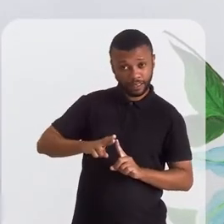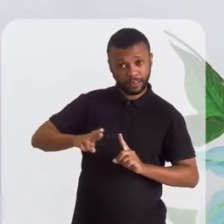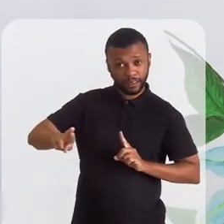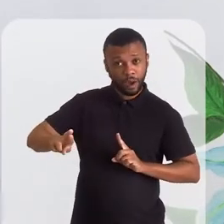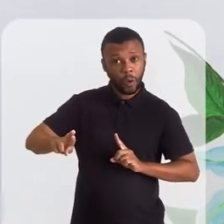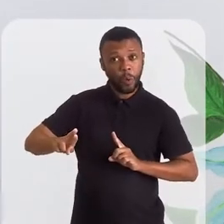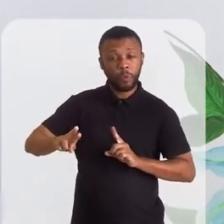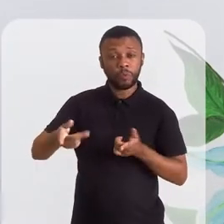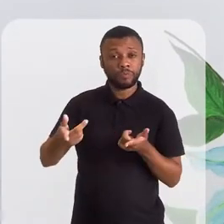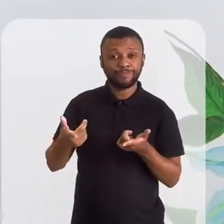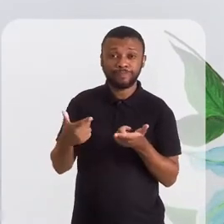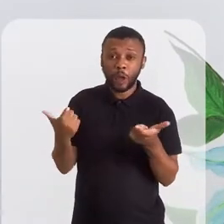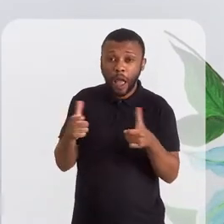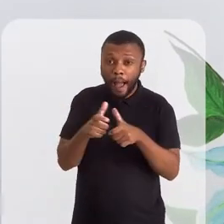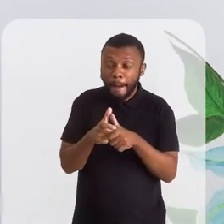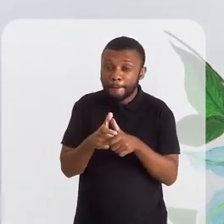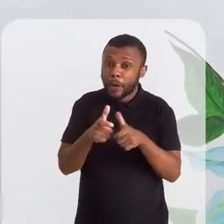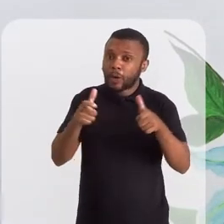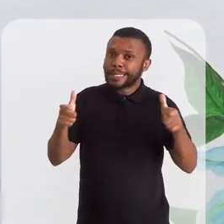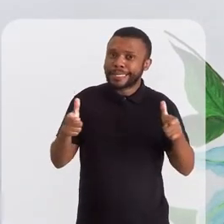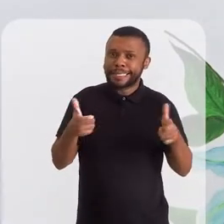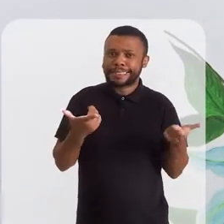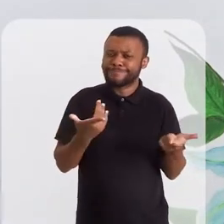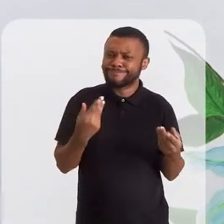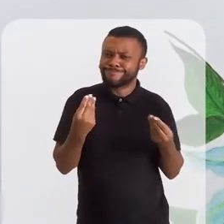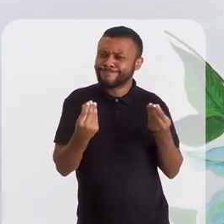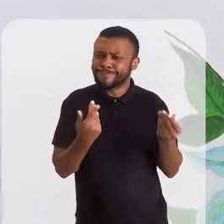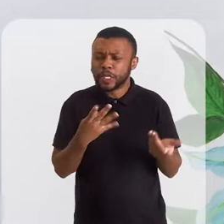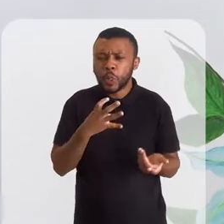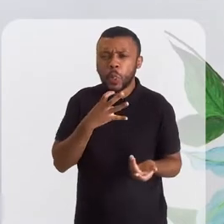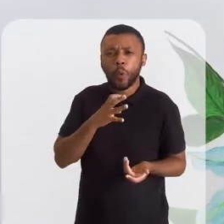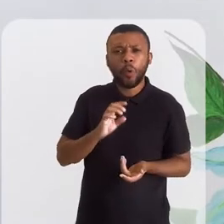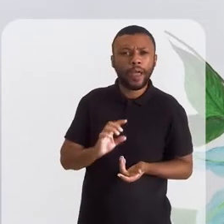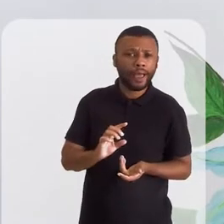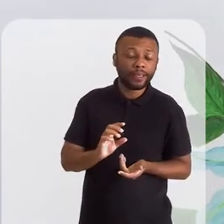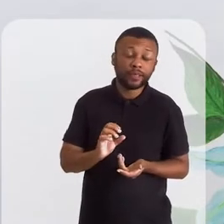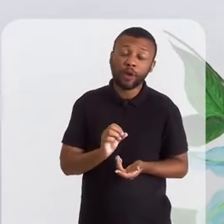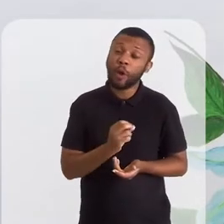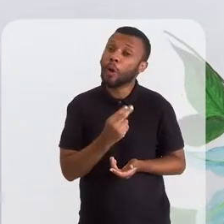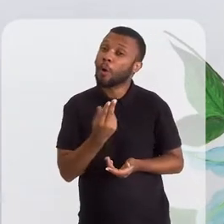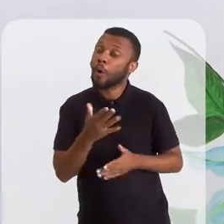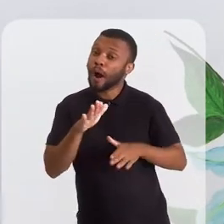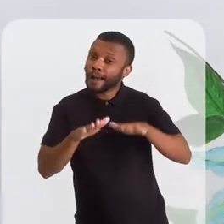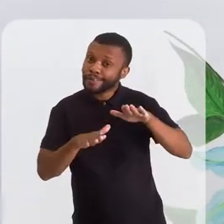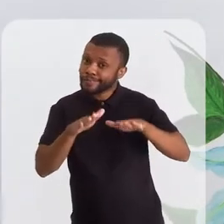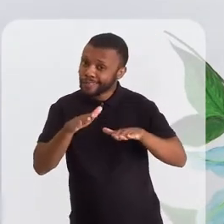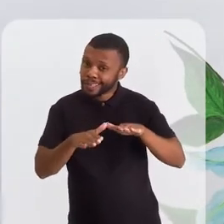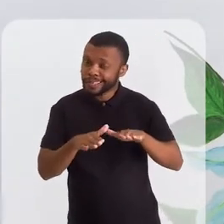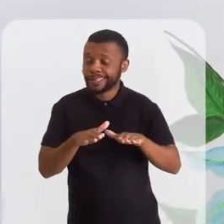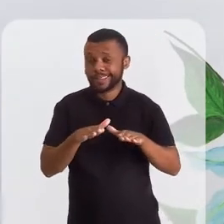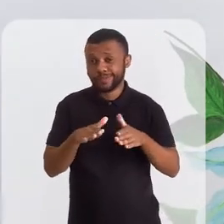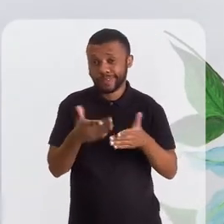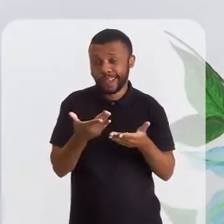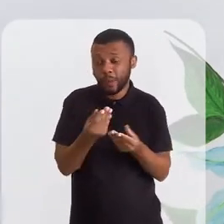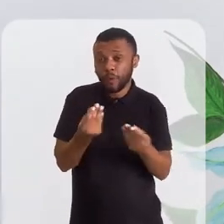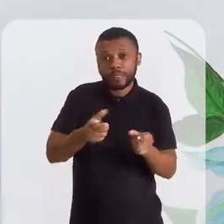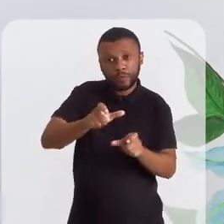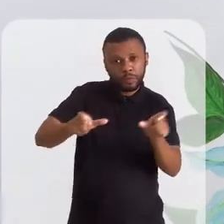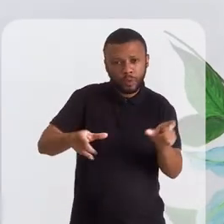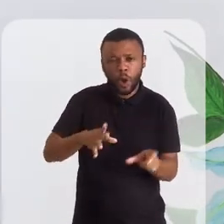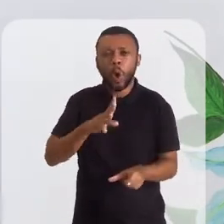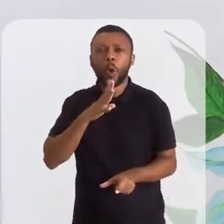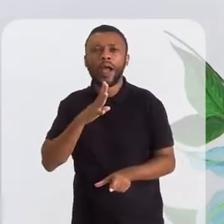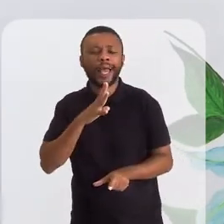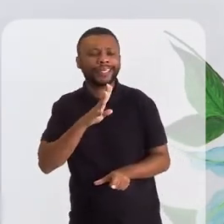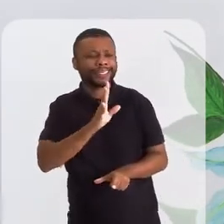religião que é conhecida por poucos, ou ela é conhecida